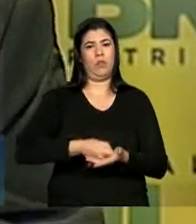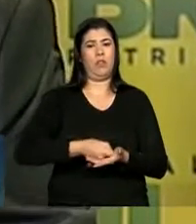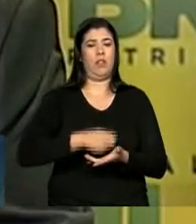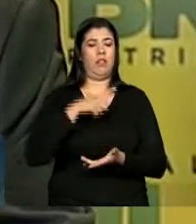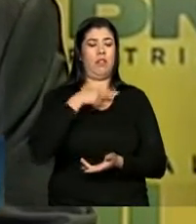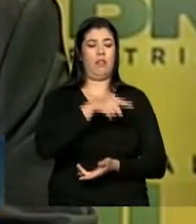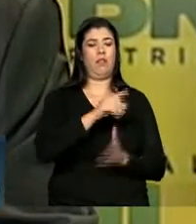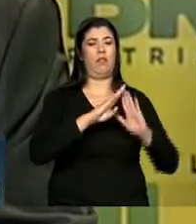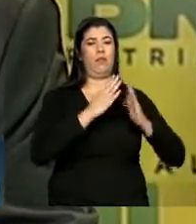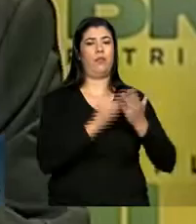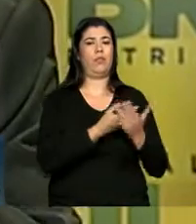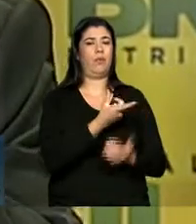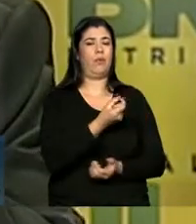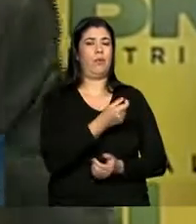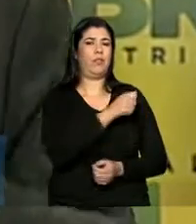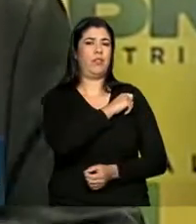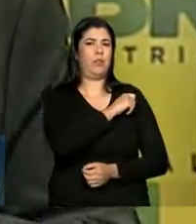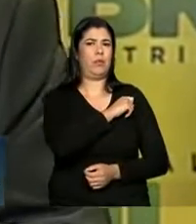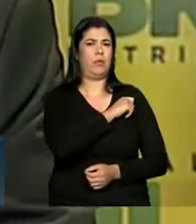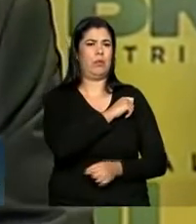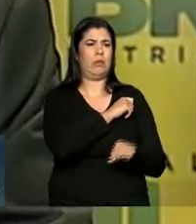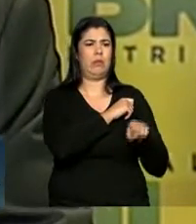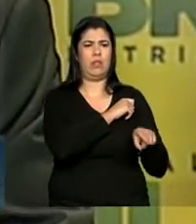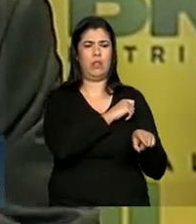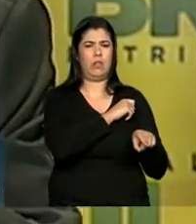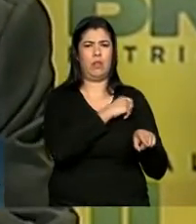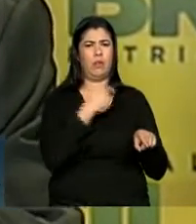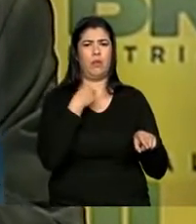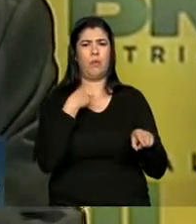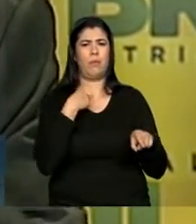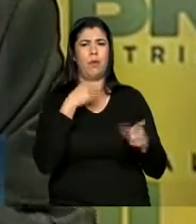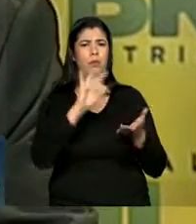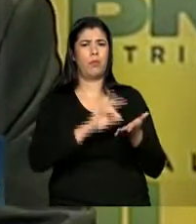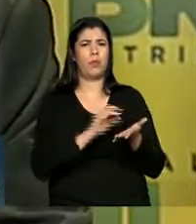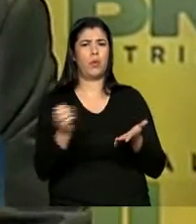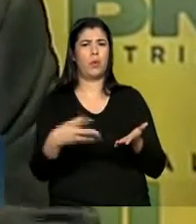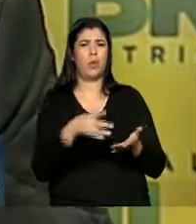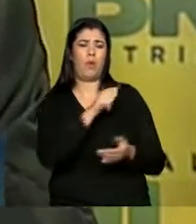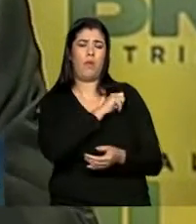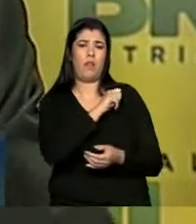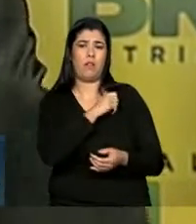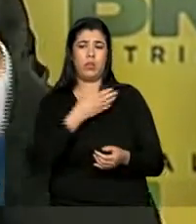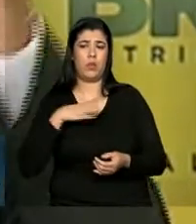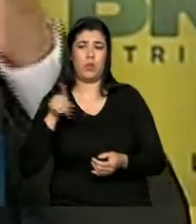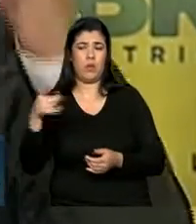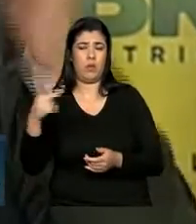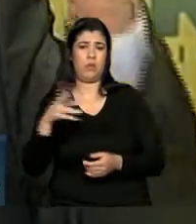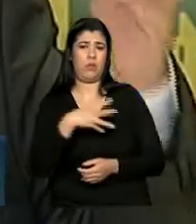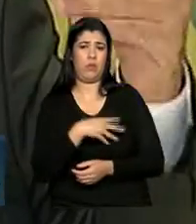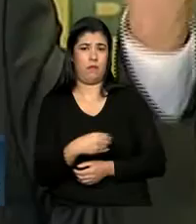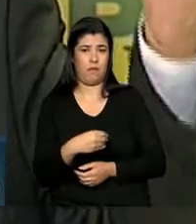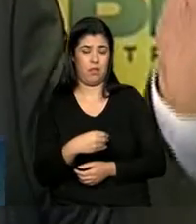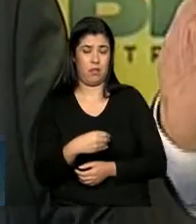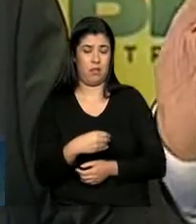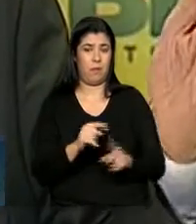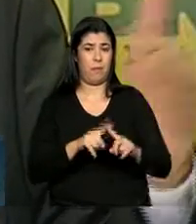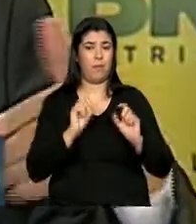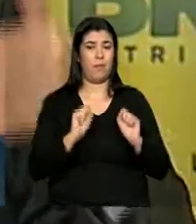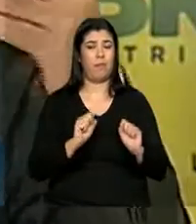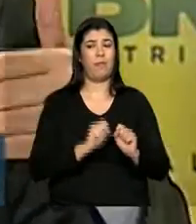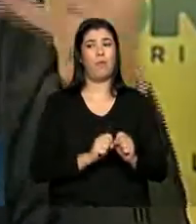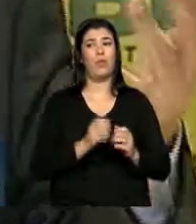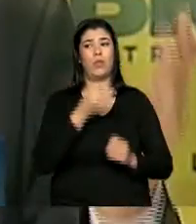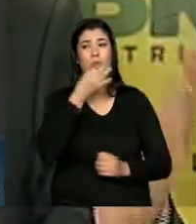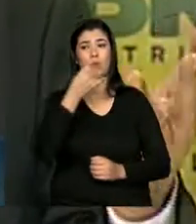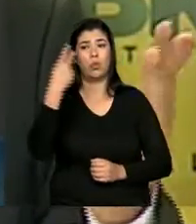de 20 alunos, mas aqui não tem lugar para o seu filho, nem nós queremos o seu filho. Agora, nós temos lugar numa outra escola que